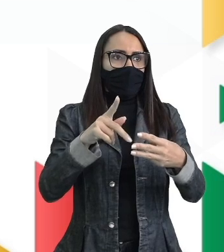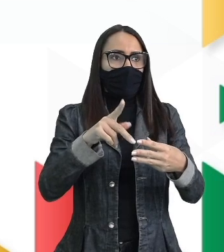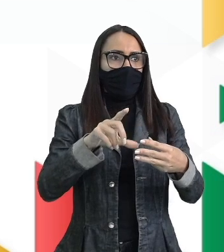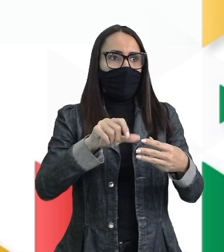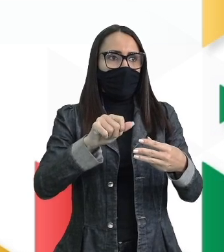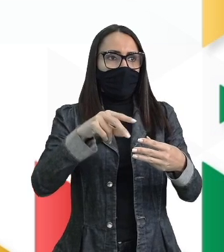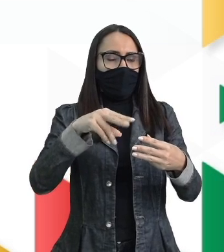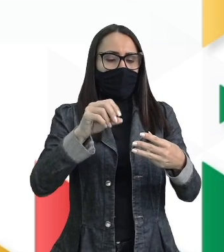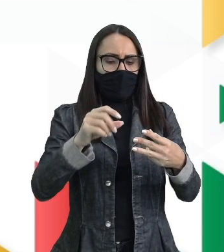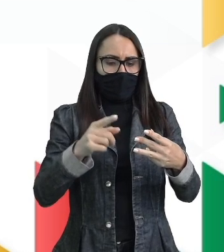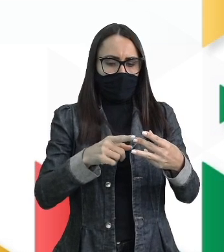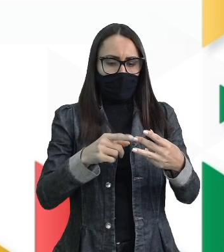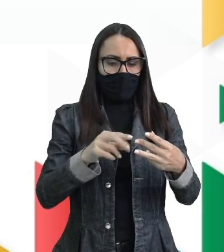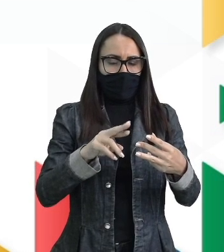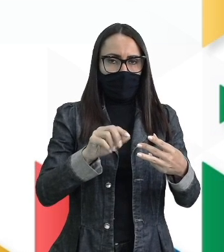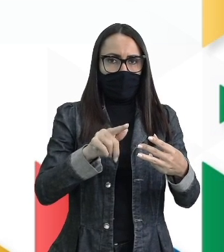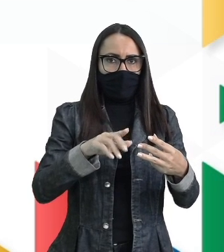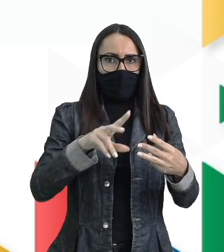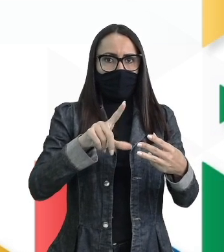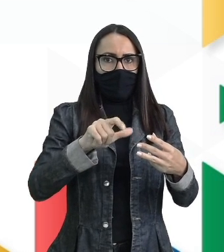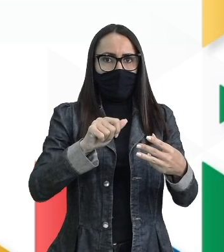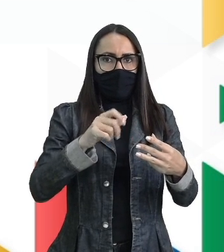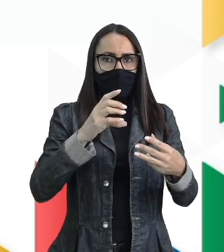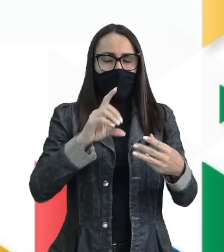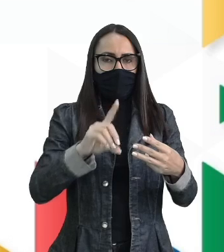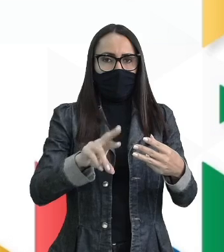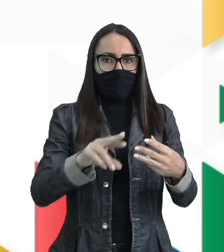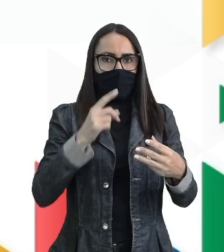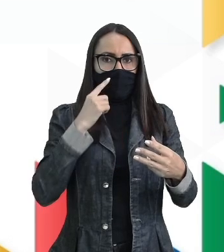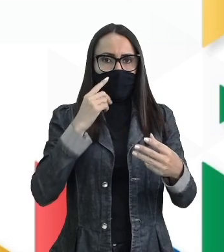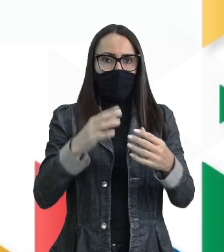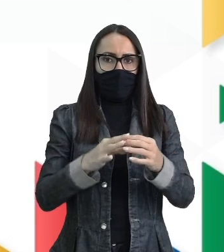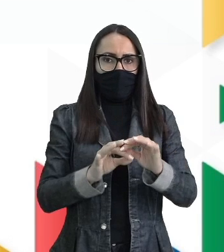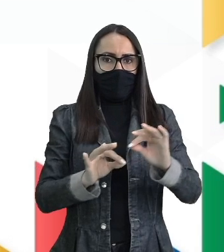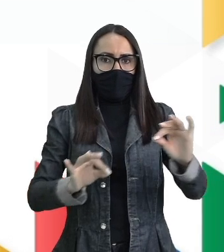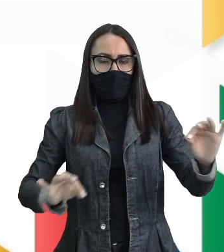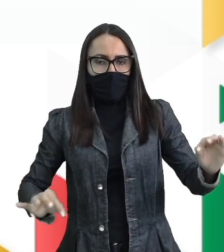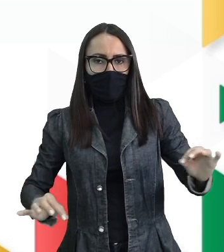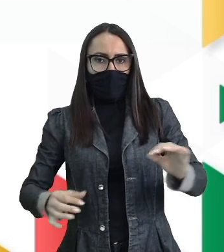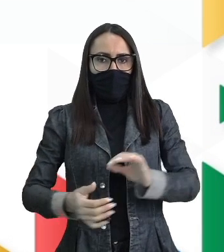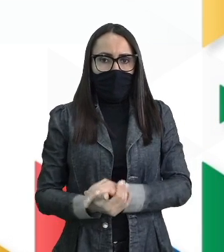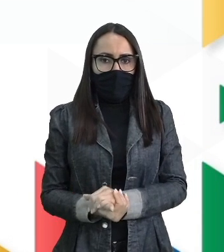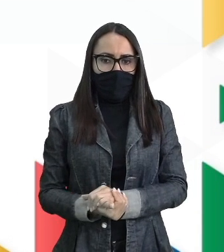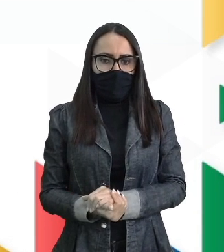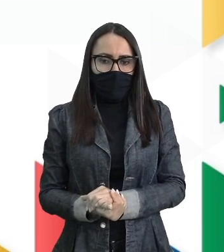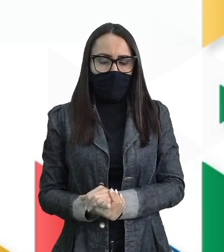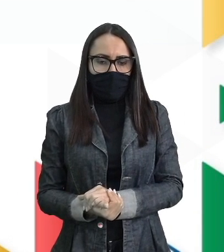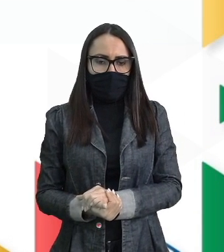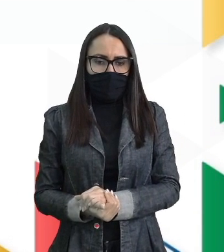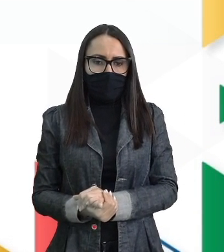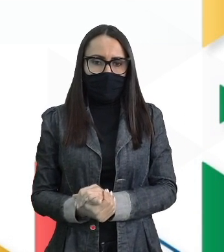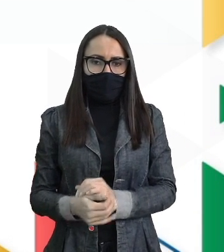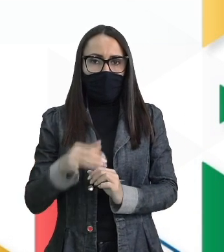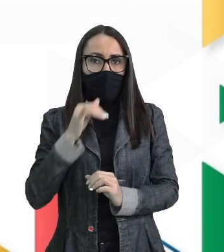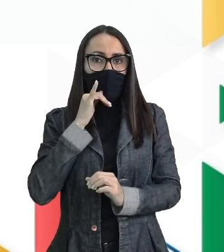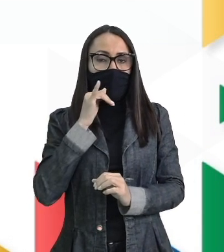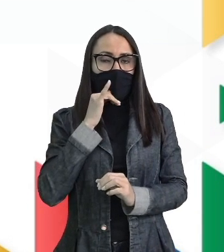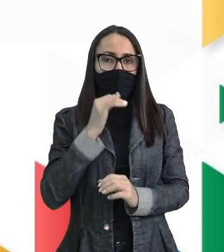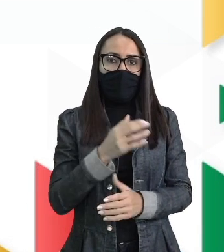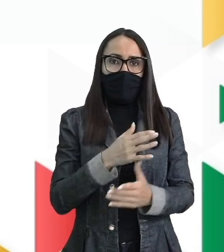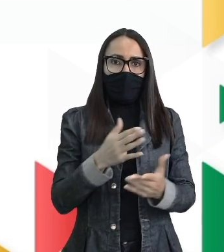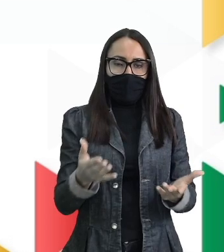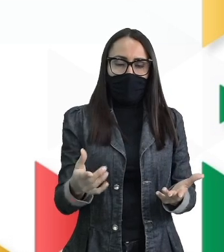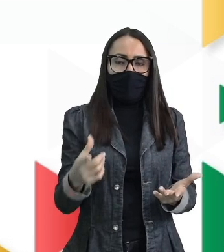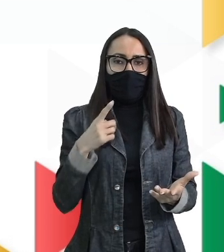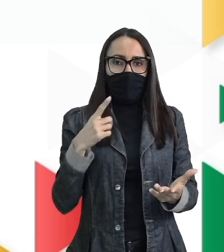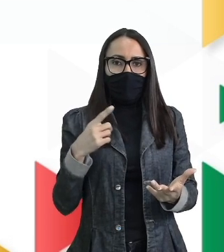ossos curtos, osso longo, e é claro que se tem os exemplos. Quando se tem